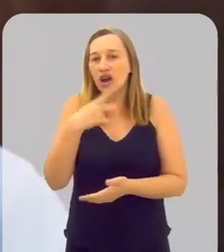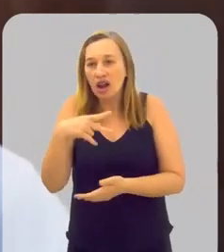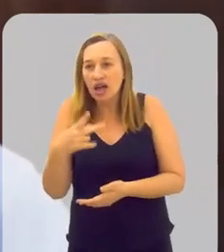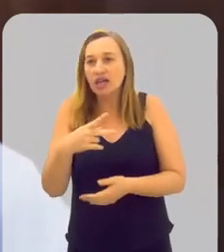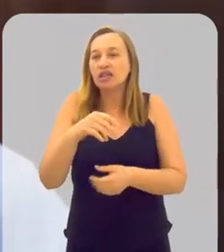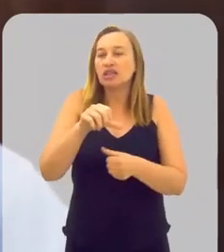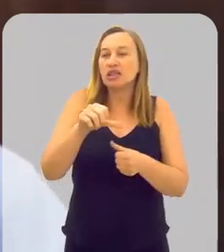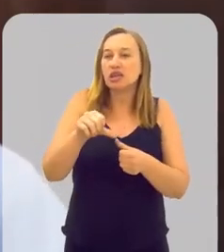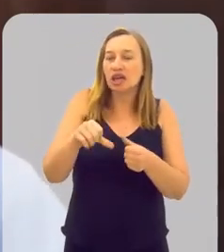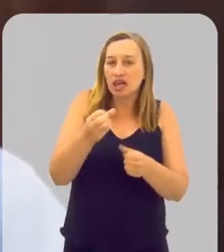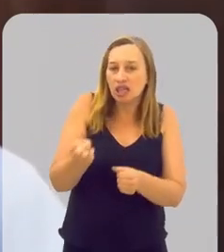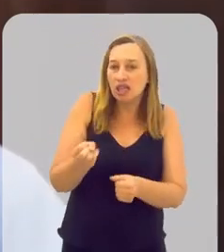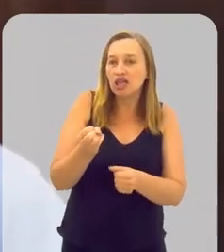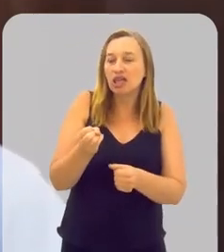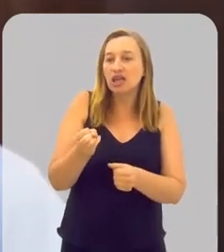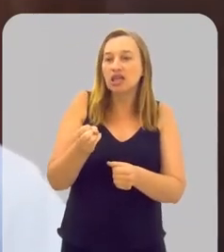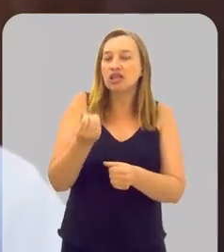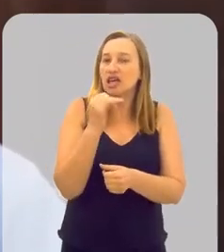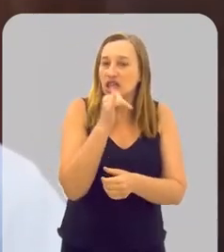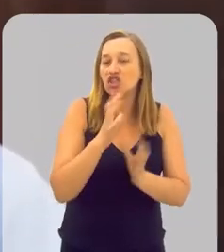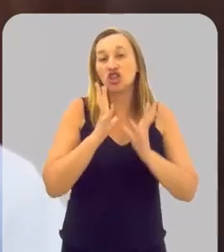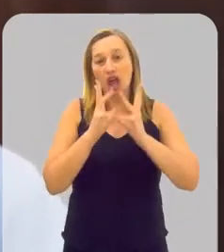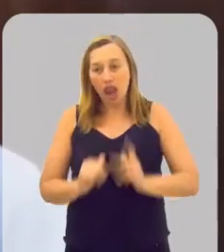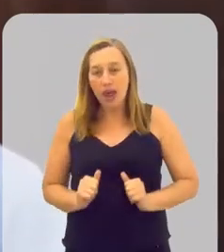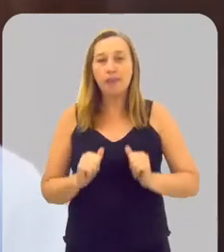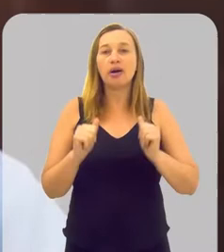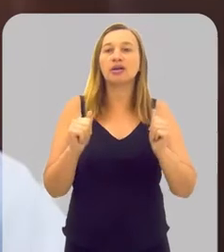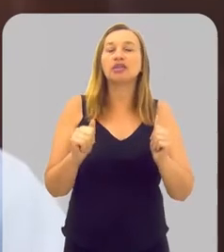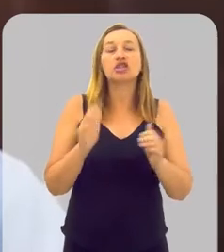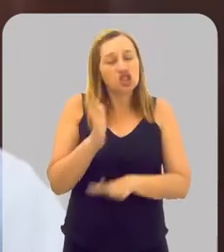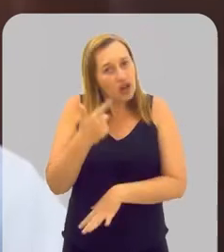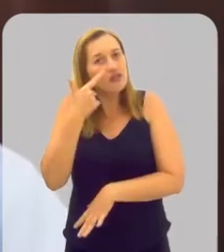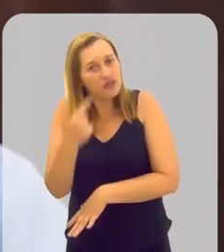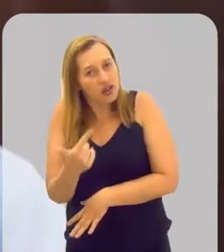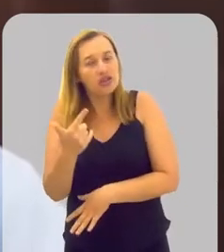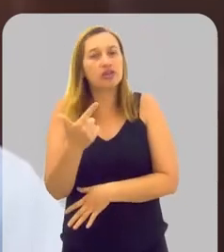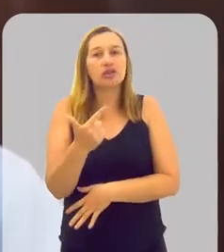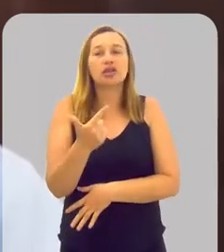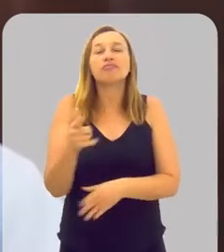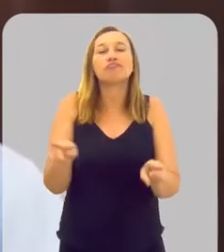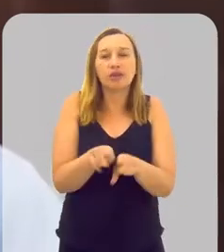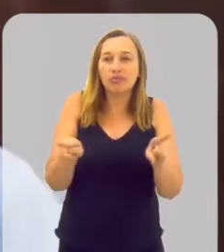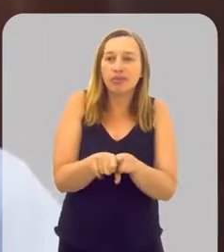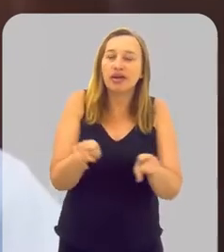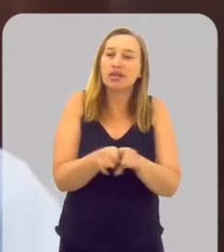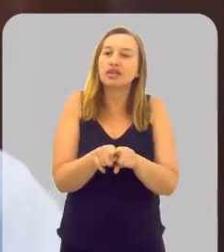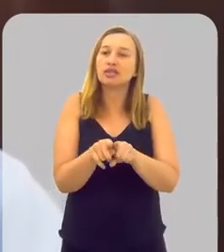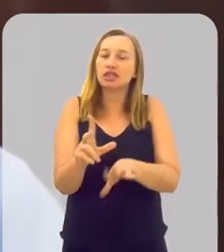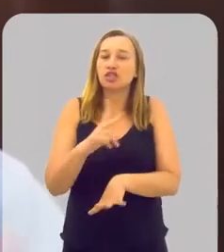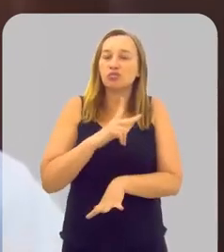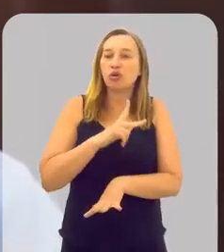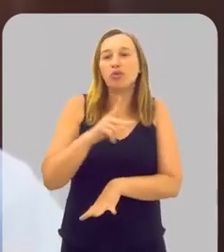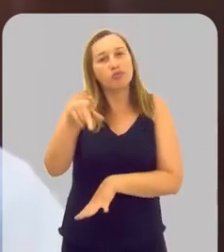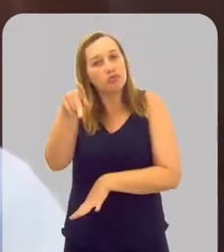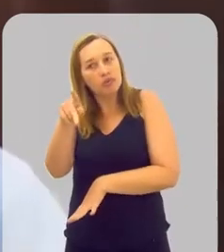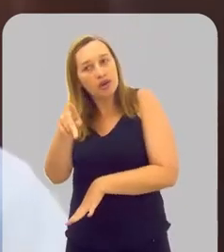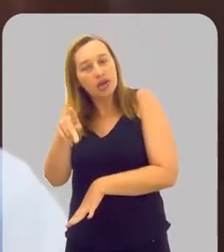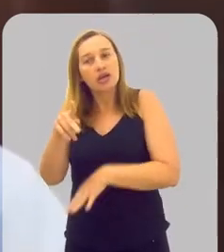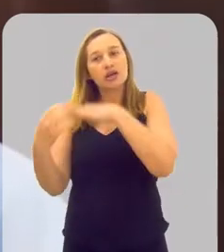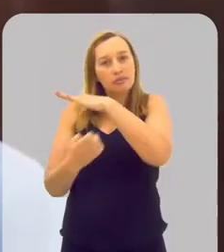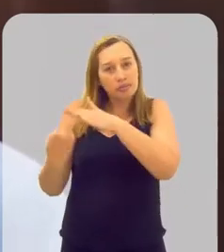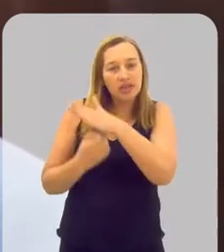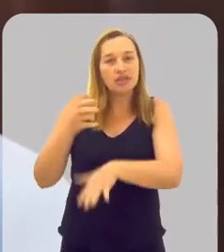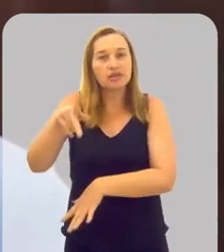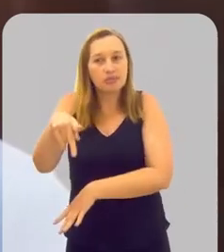energia renovável. Existe uma correlação muito grande entre elas. Isso a gente já vê também nas próprias petroleiras.